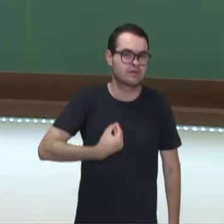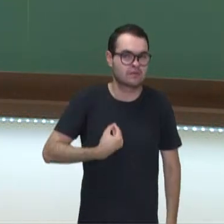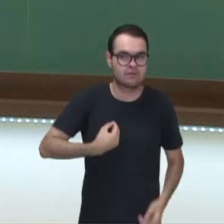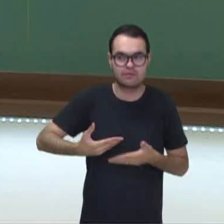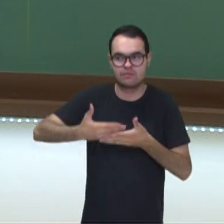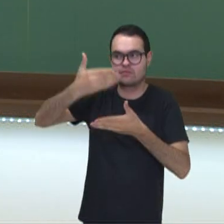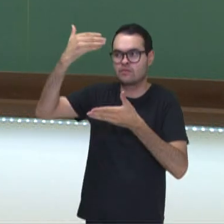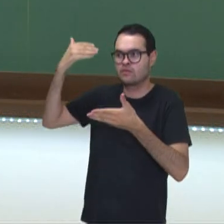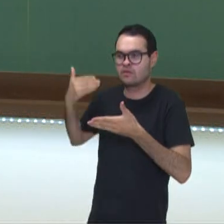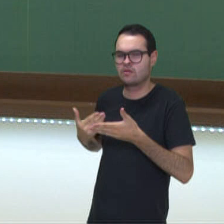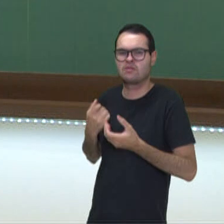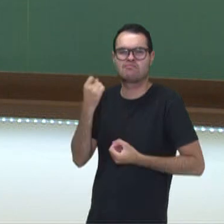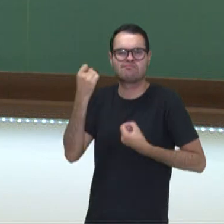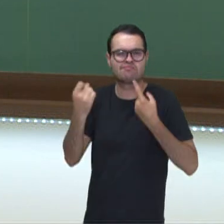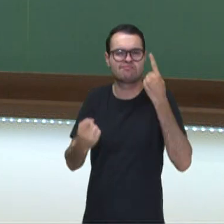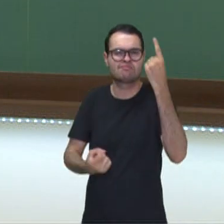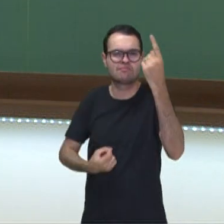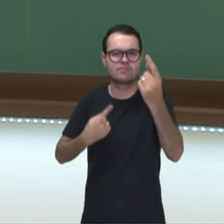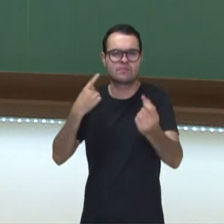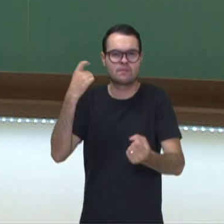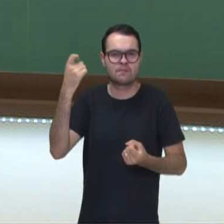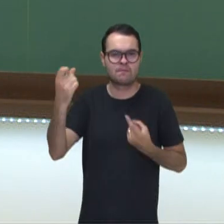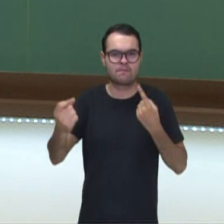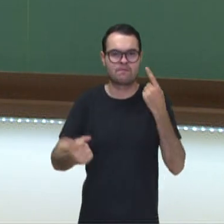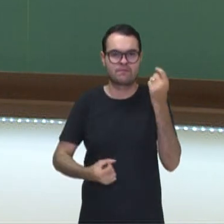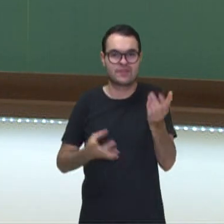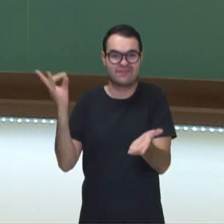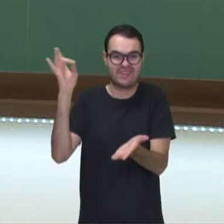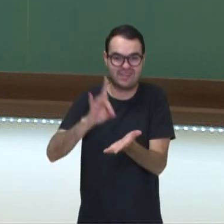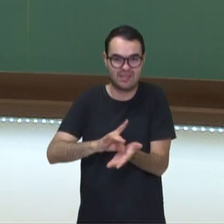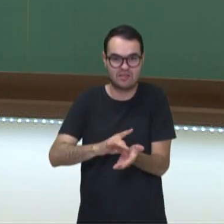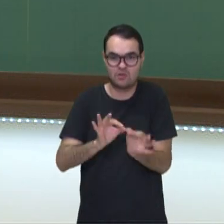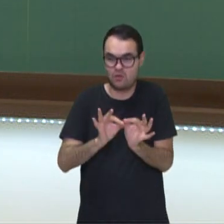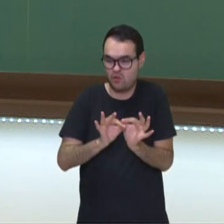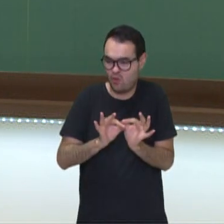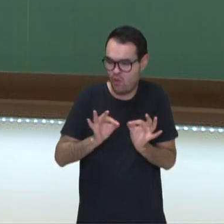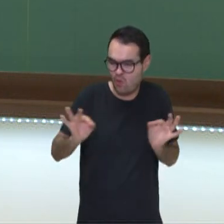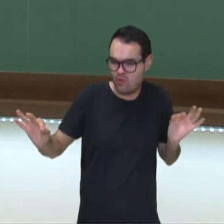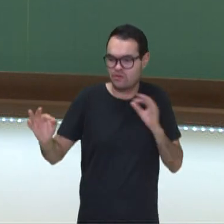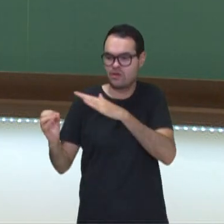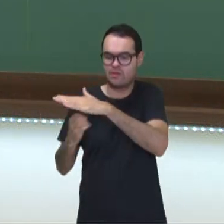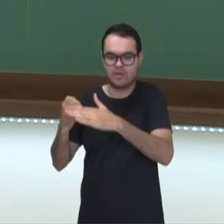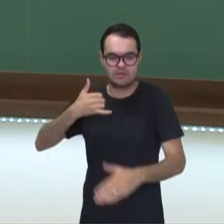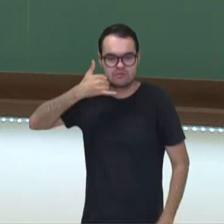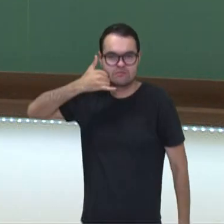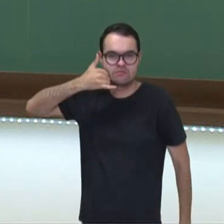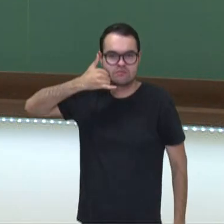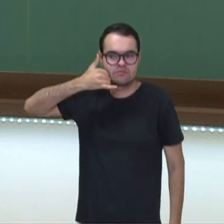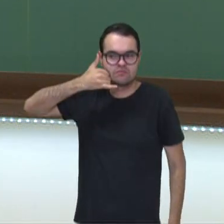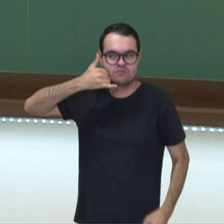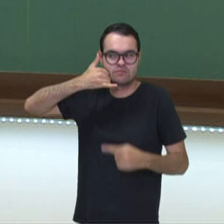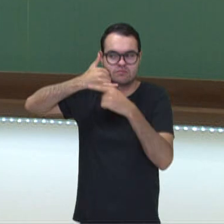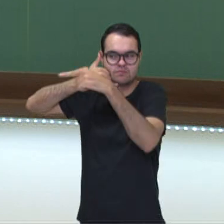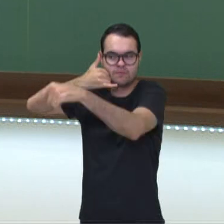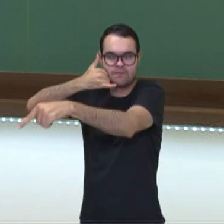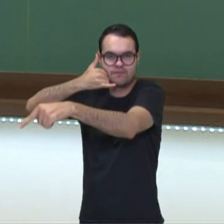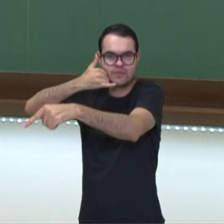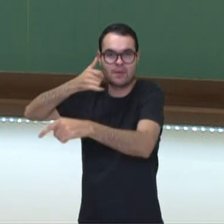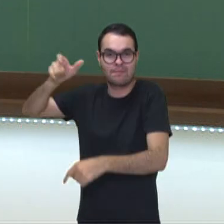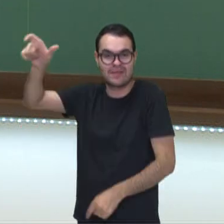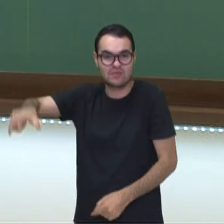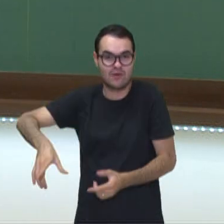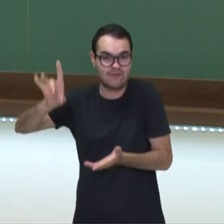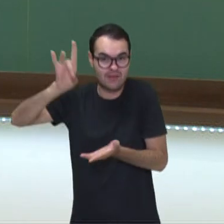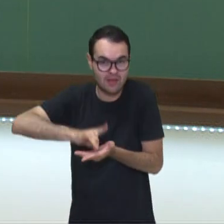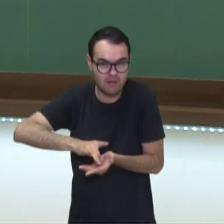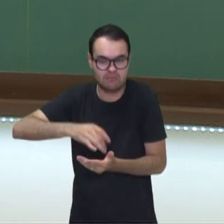anos, como raramente somos atendidos por pessoas ao telefonar para empresas, né? Tanto que isso chega a assustar